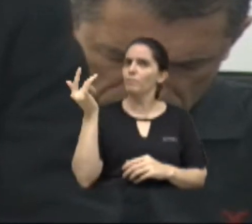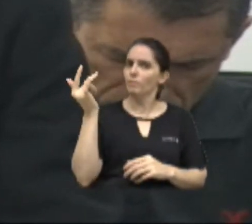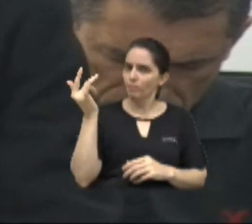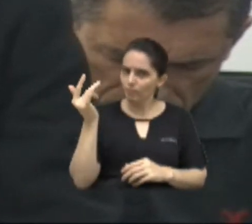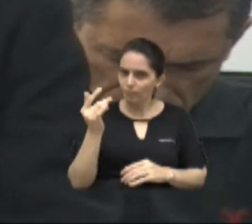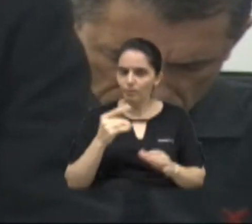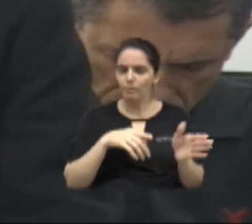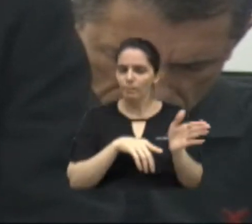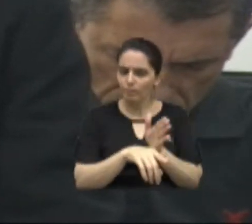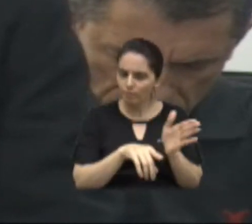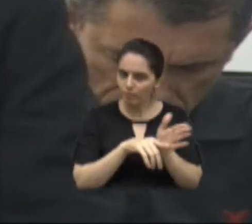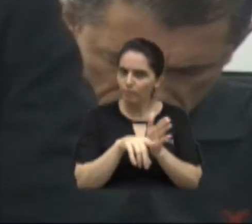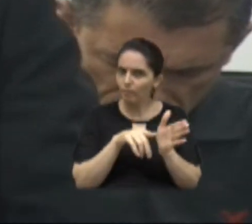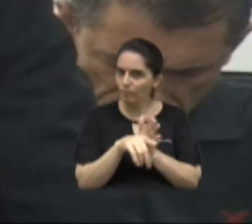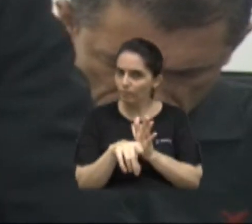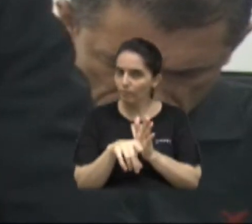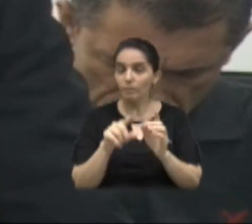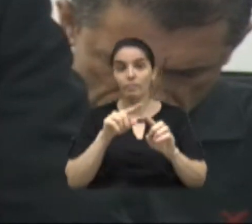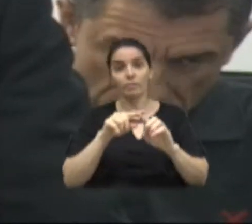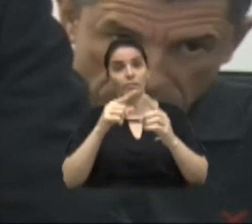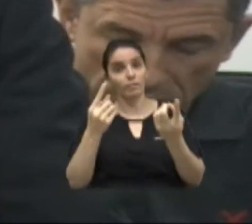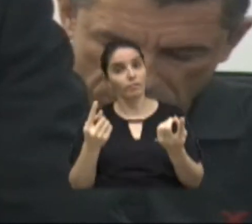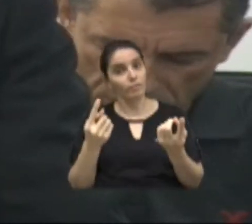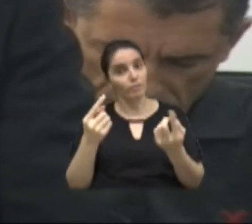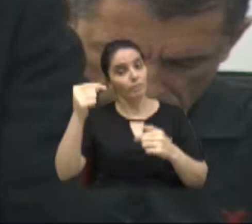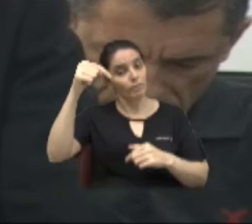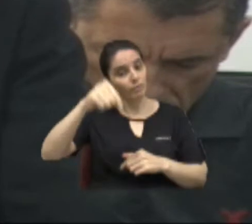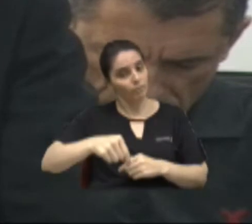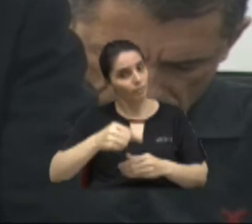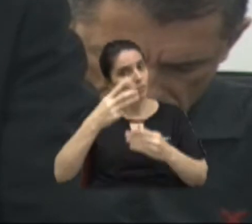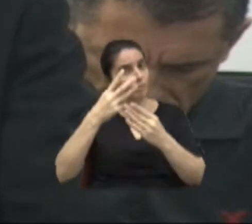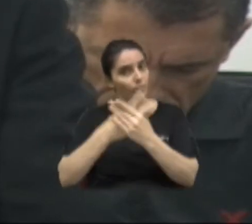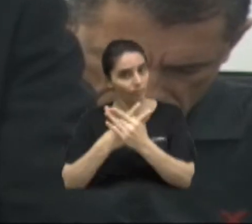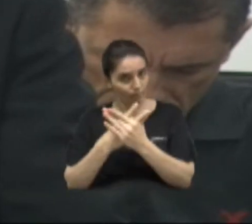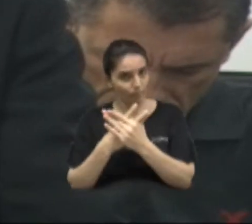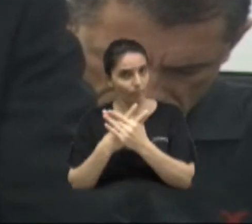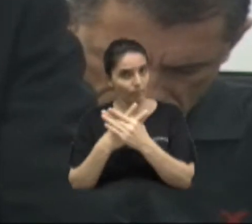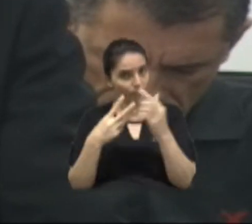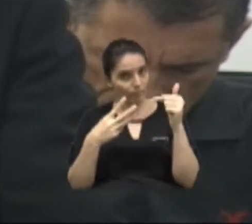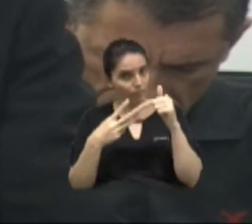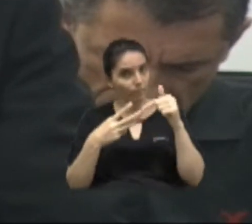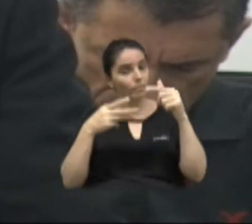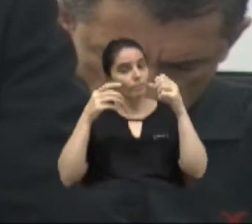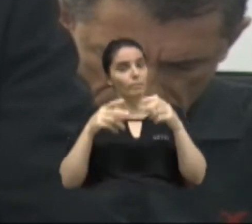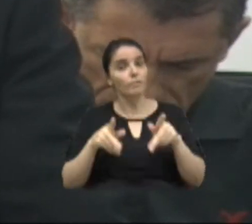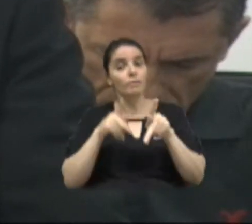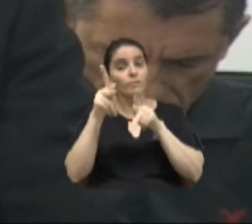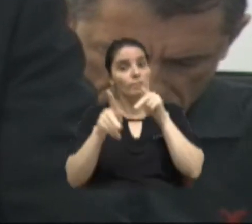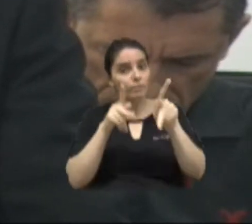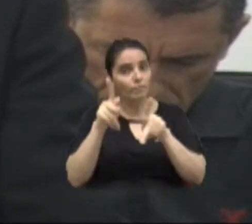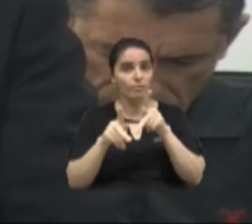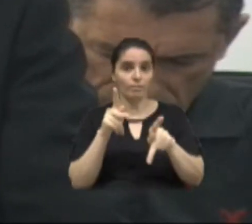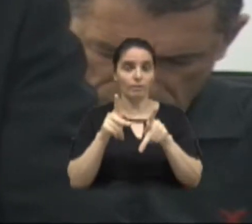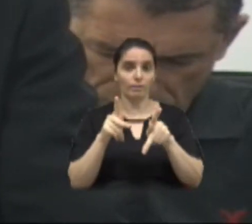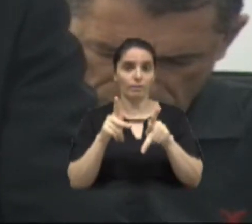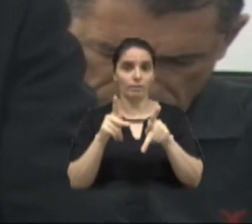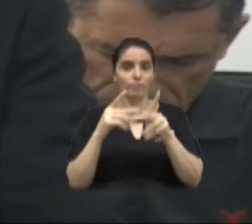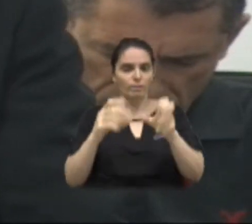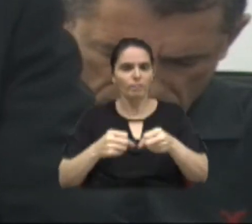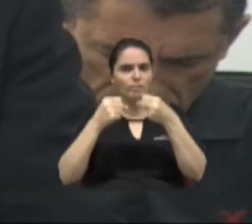dúvidas, mas esta casa é a casa onde o povo tem que ter voz. Se